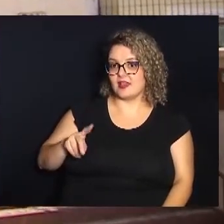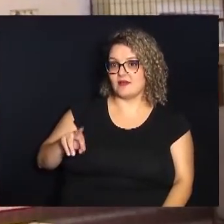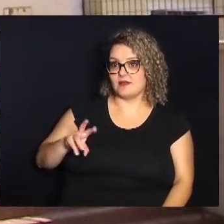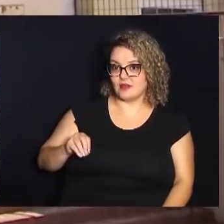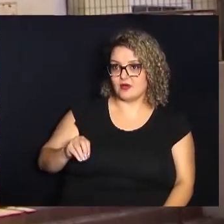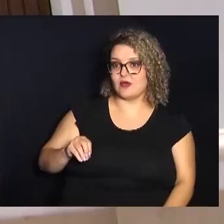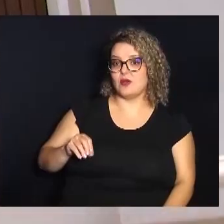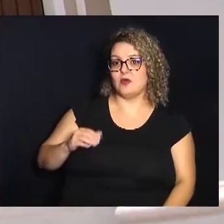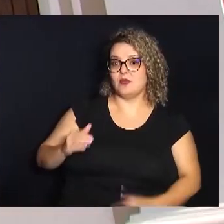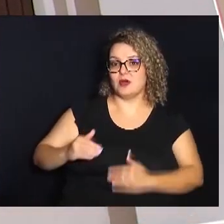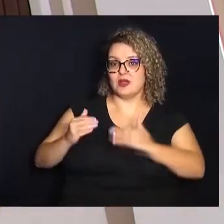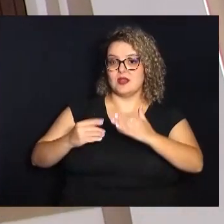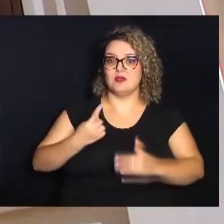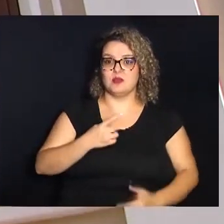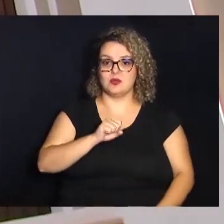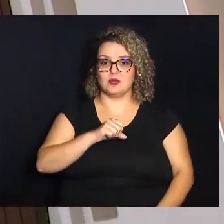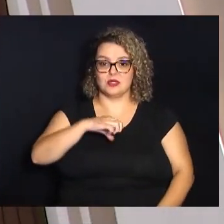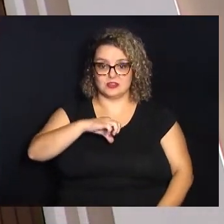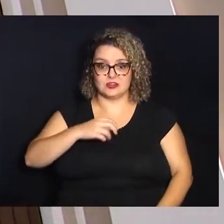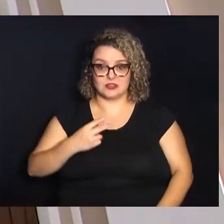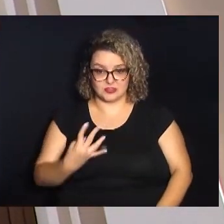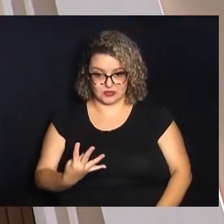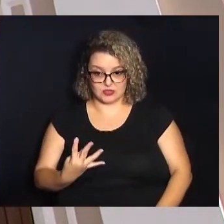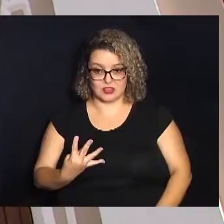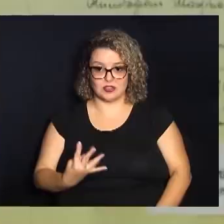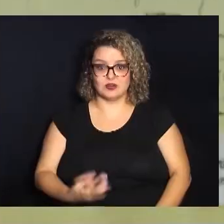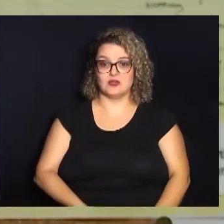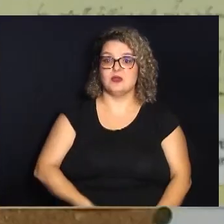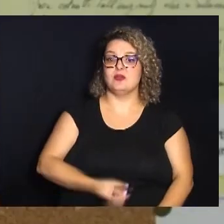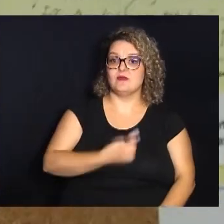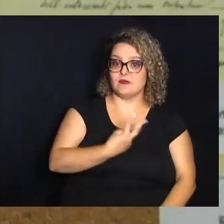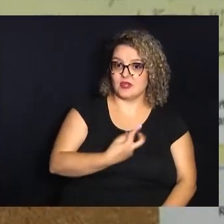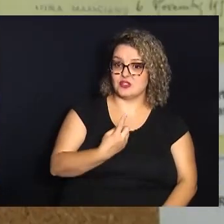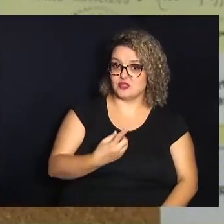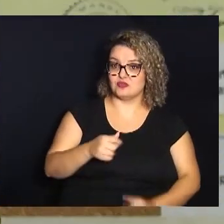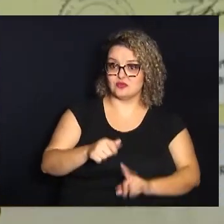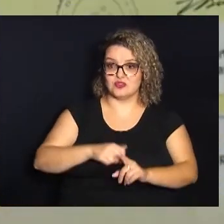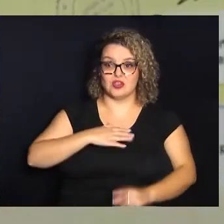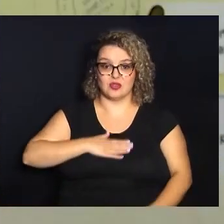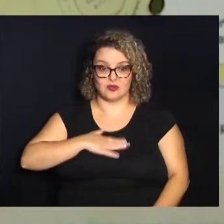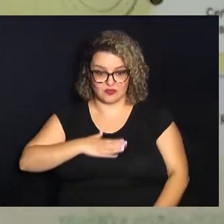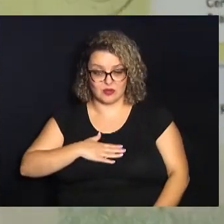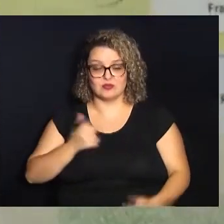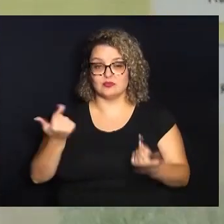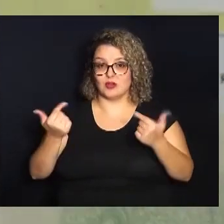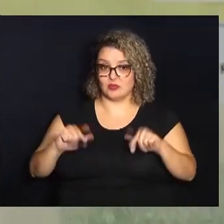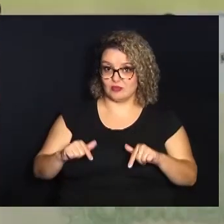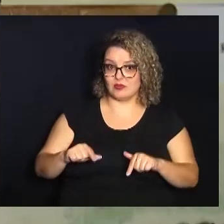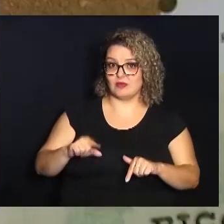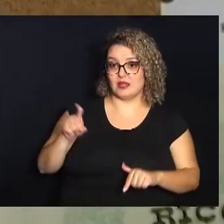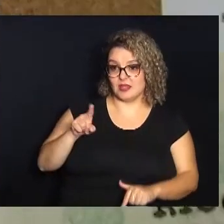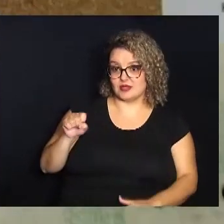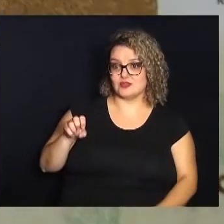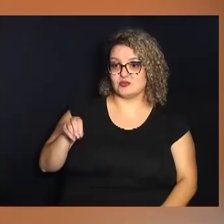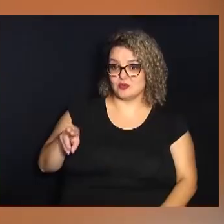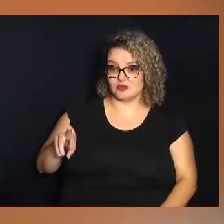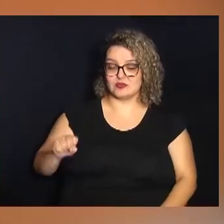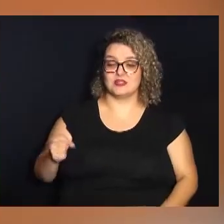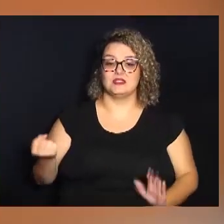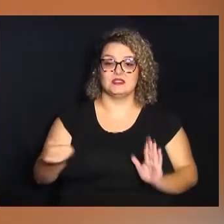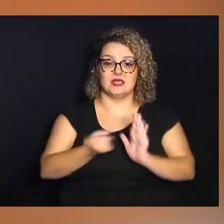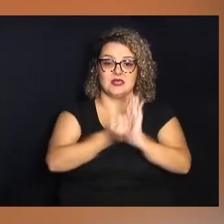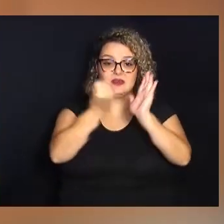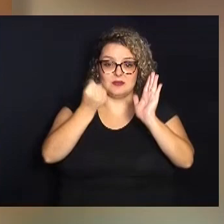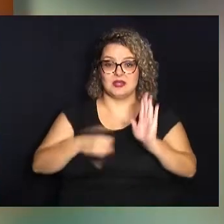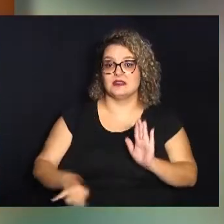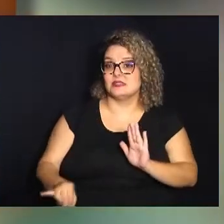Fundado em 21 de agosto de 1894, o local preserva a identidade dos imigrantes, com